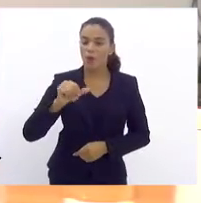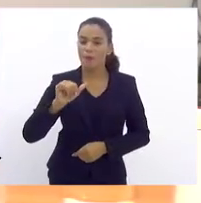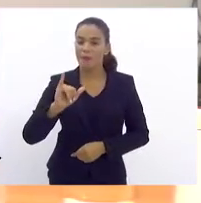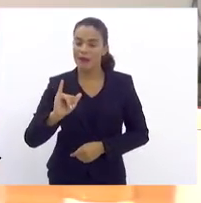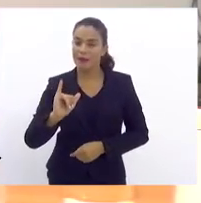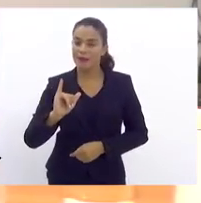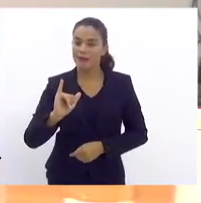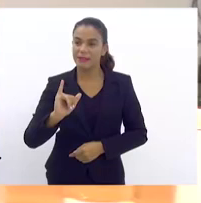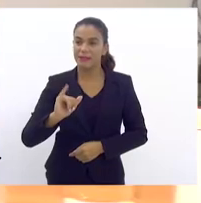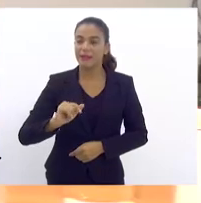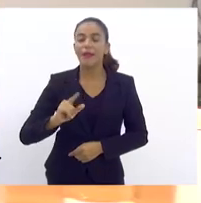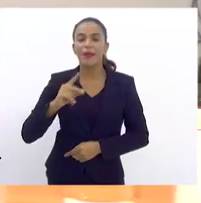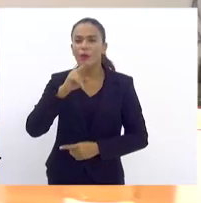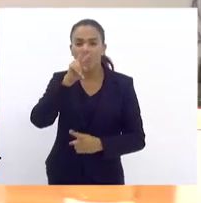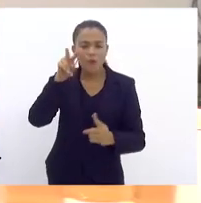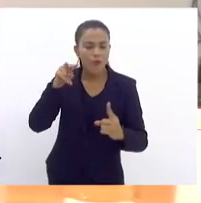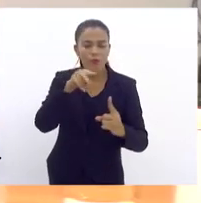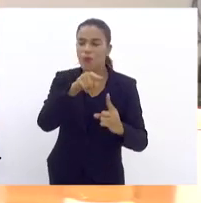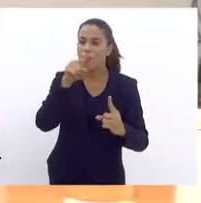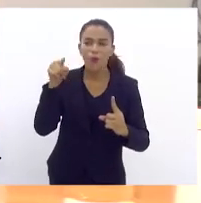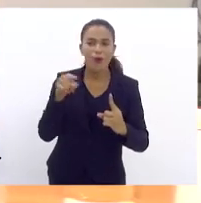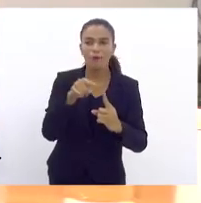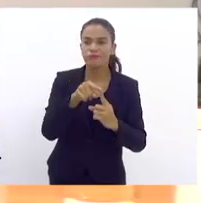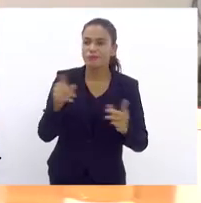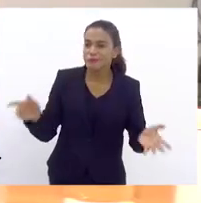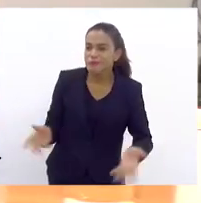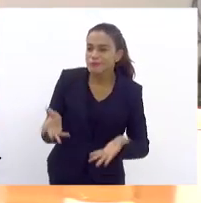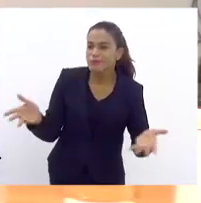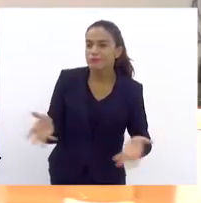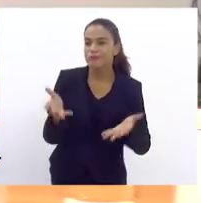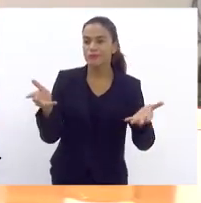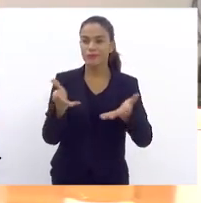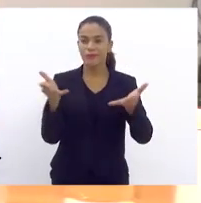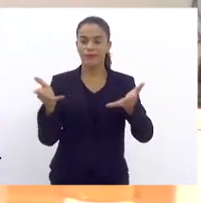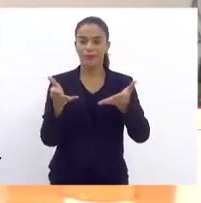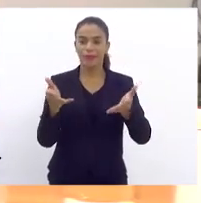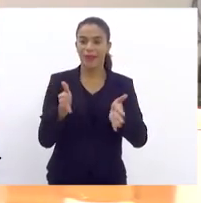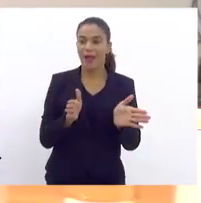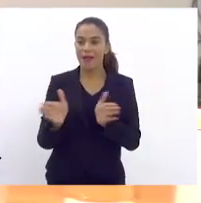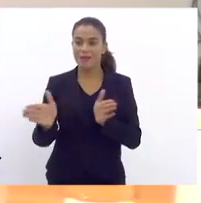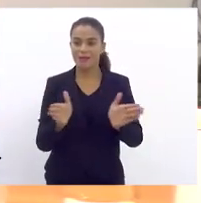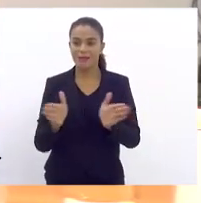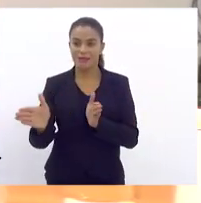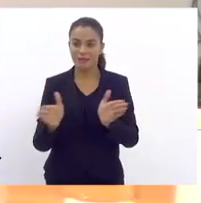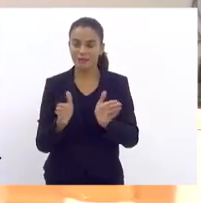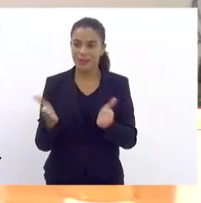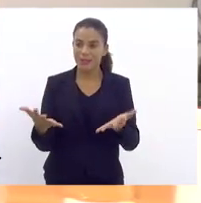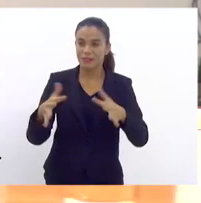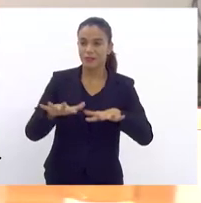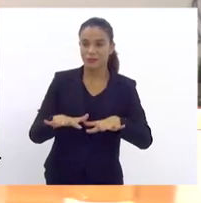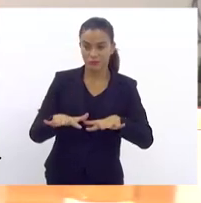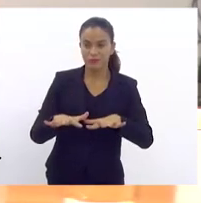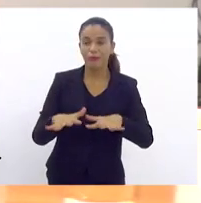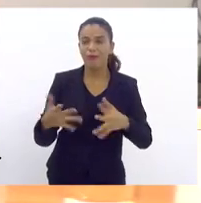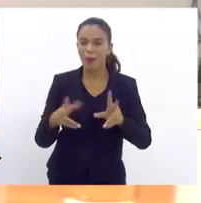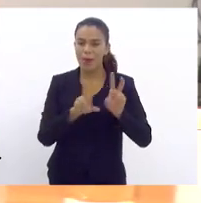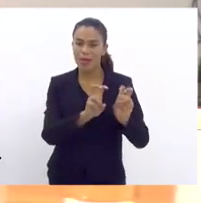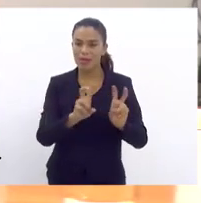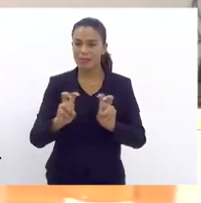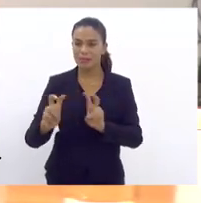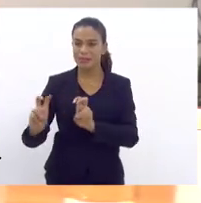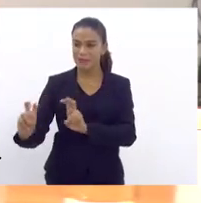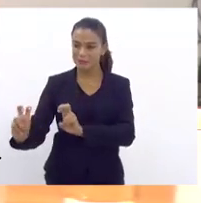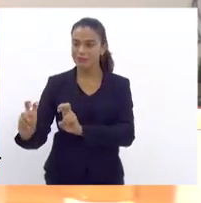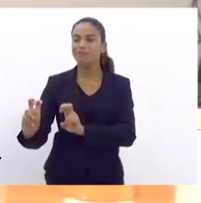que Visa promover enfim acessibilidade inclusão então esses assuntos